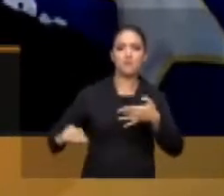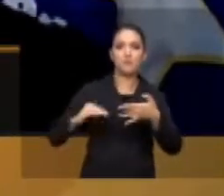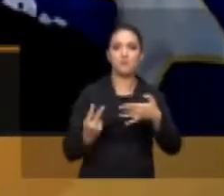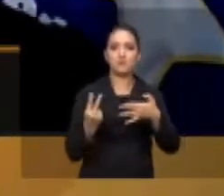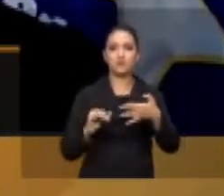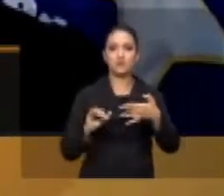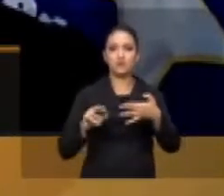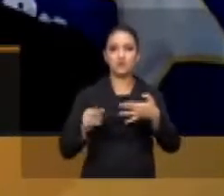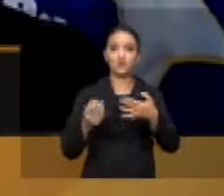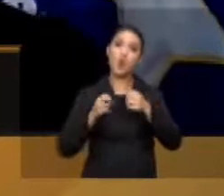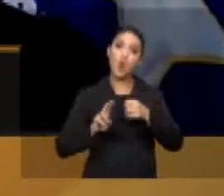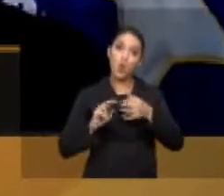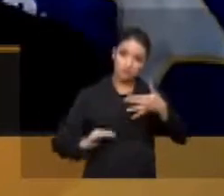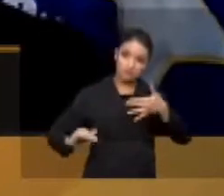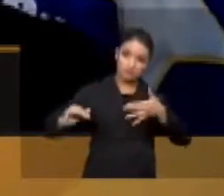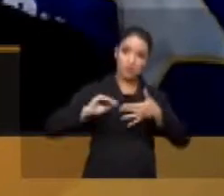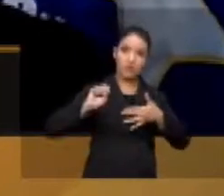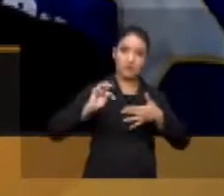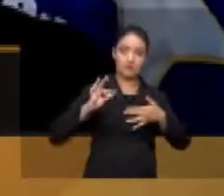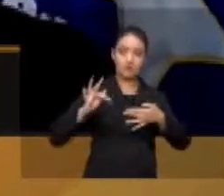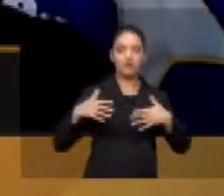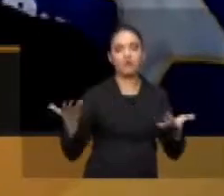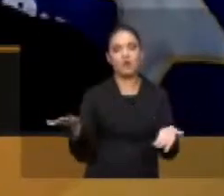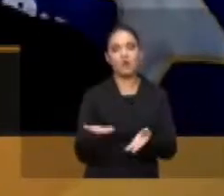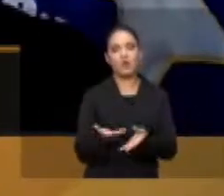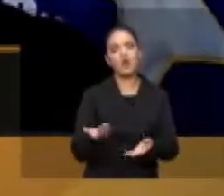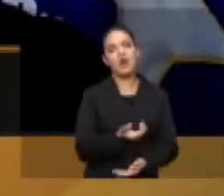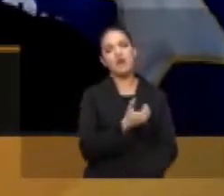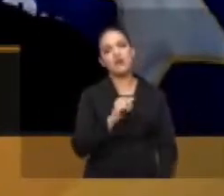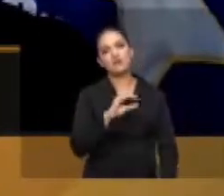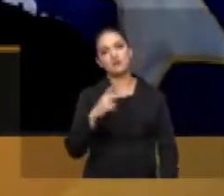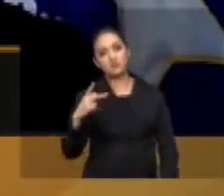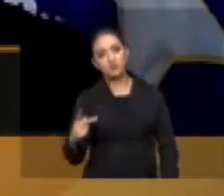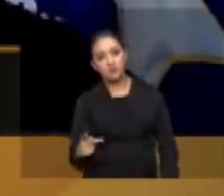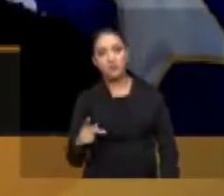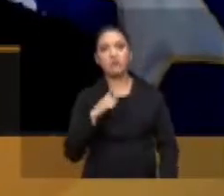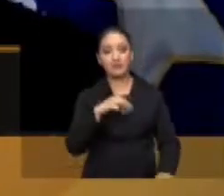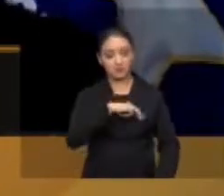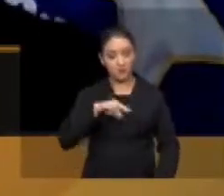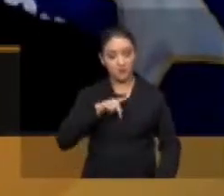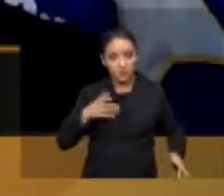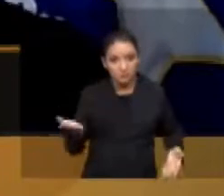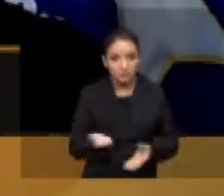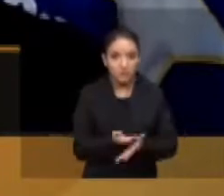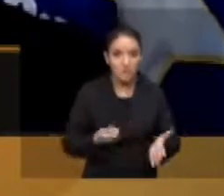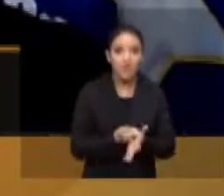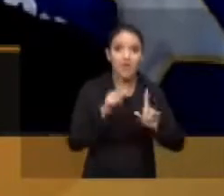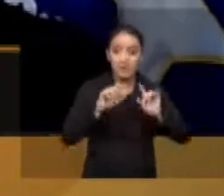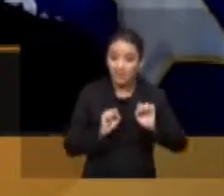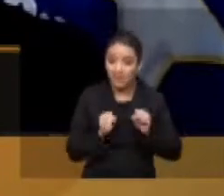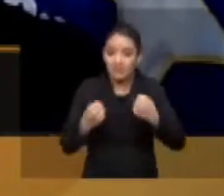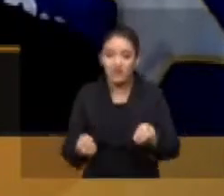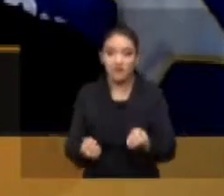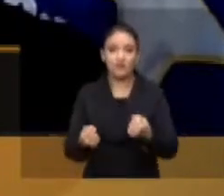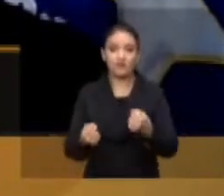única, como o Supremo Tribunal Federal, a ação civil pública é movida pelo Ministério Público em defesa do patrimônio da